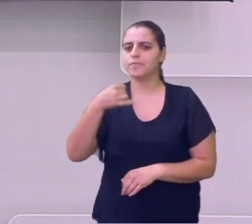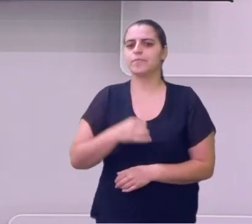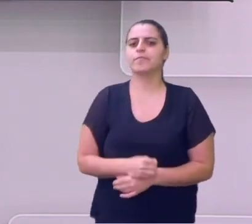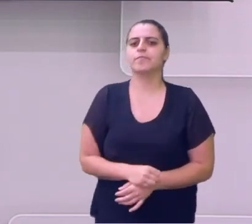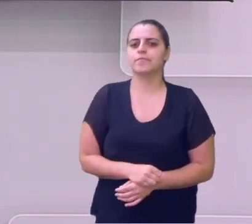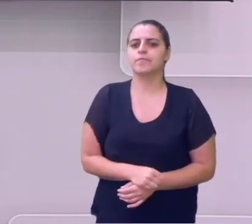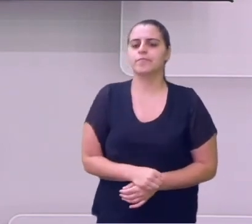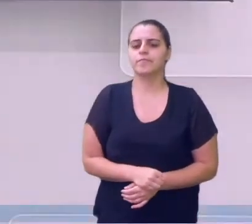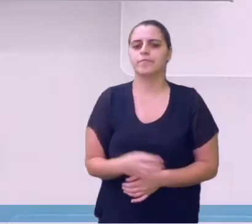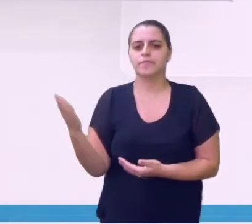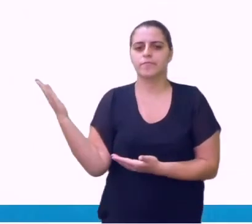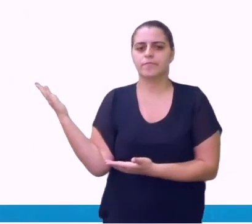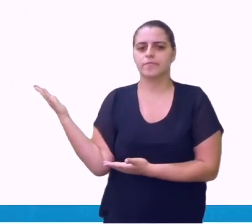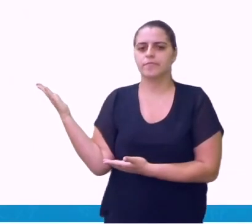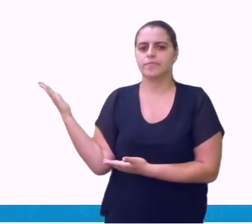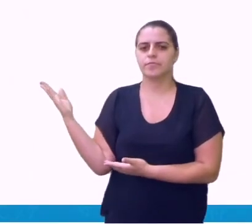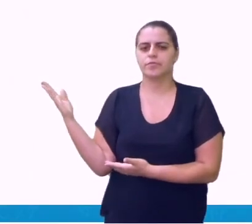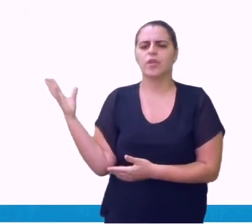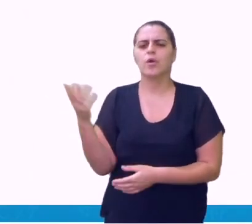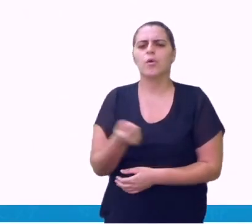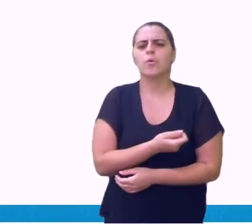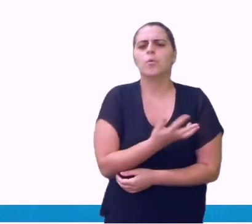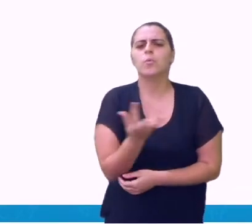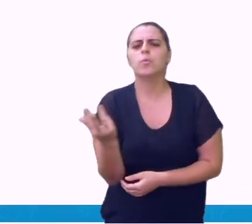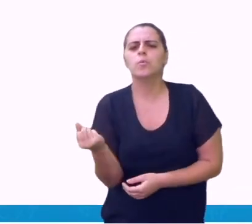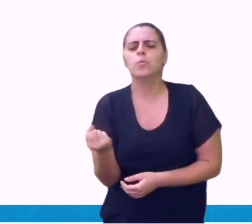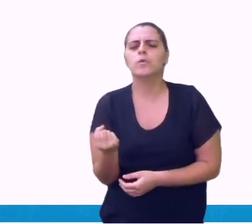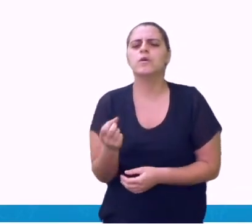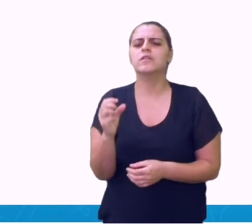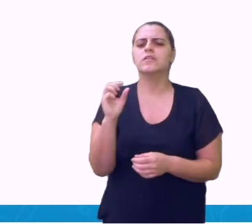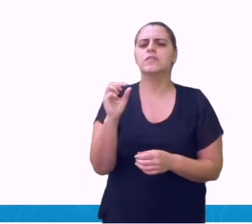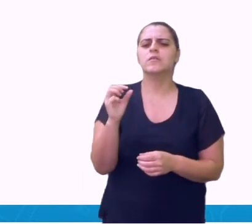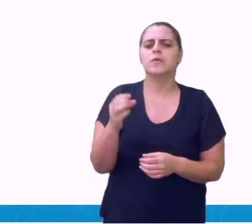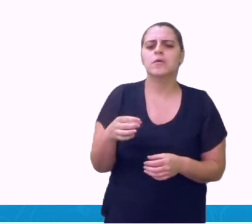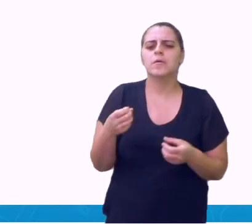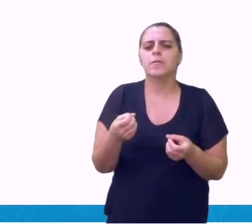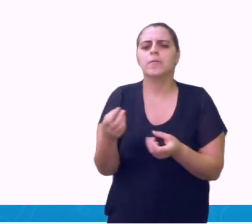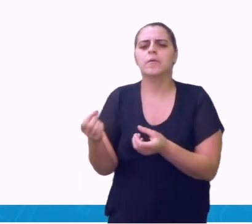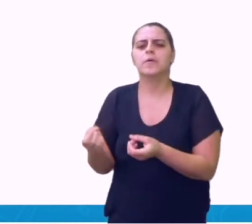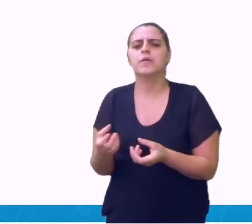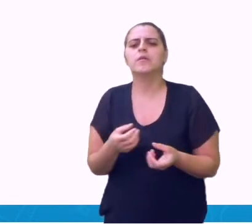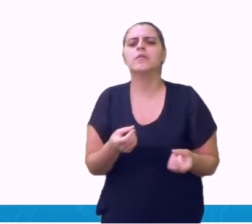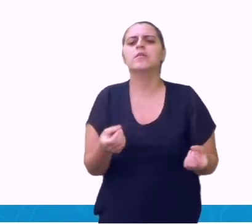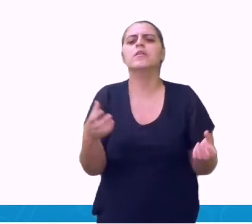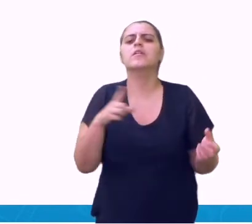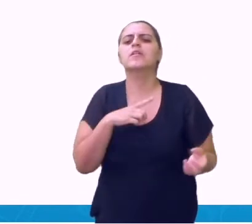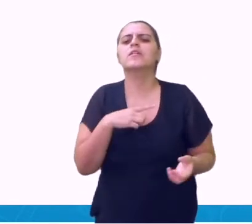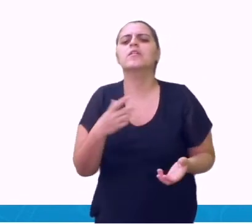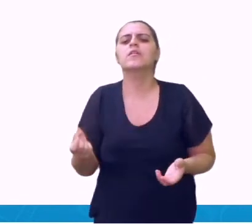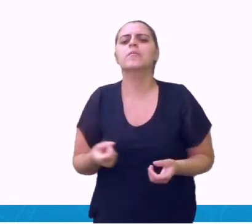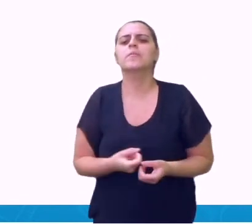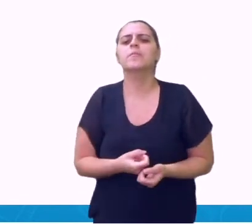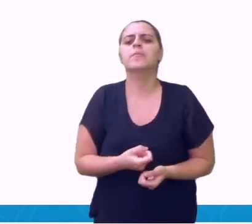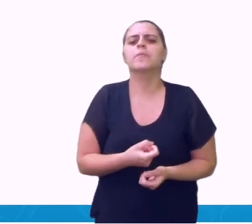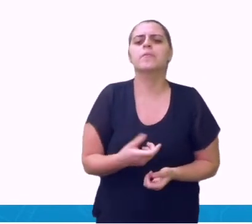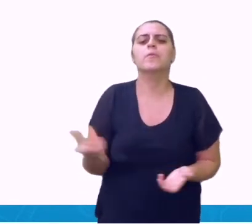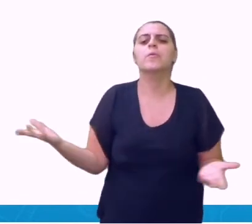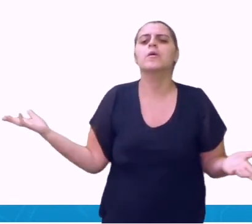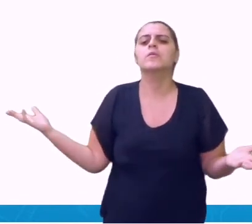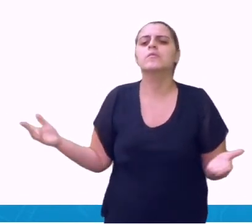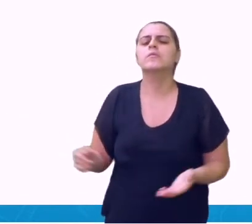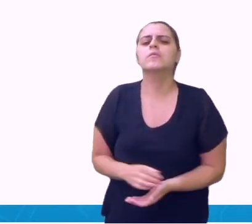subtração. Com quantas bolinhas ele ficou? Ou quantas bolinhas restaram para